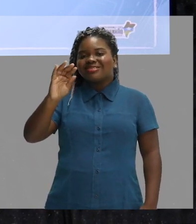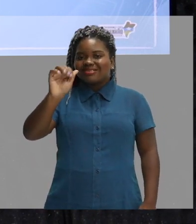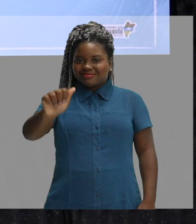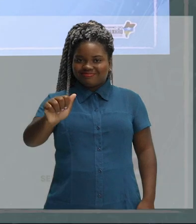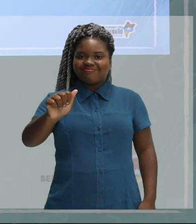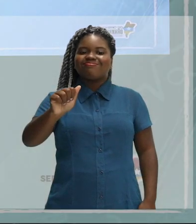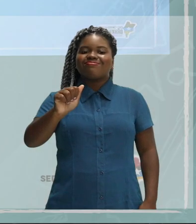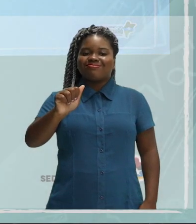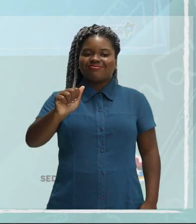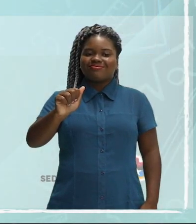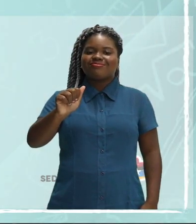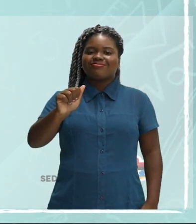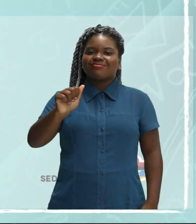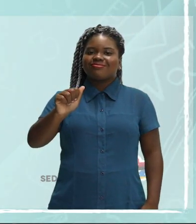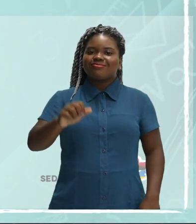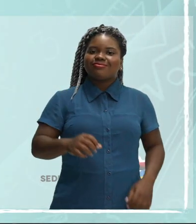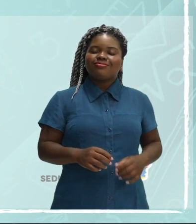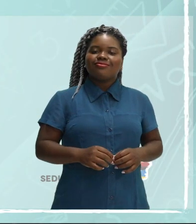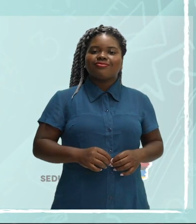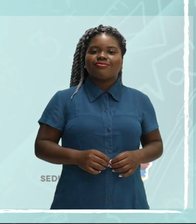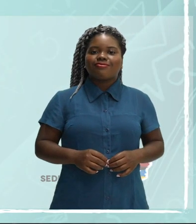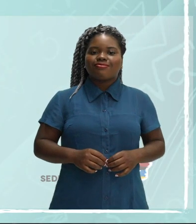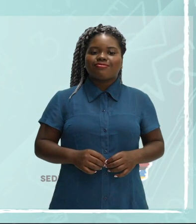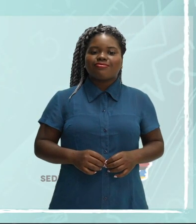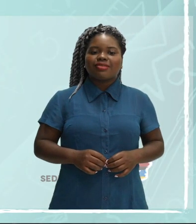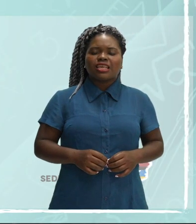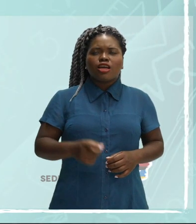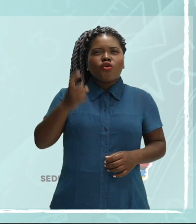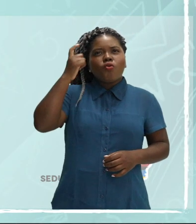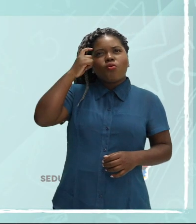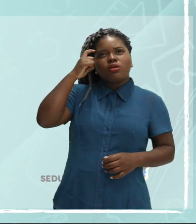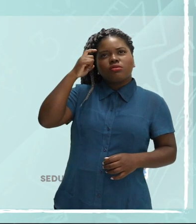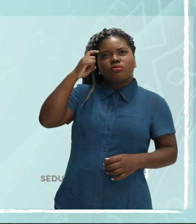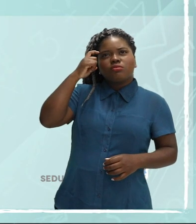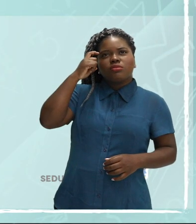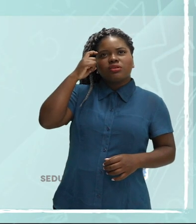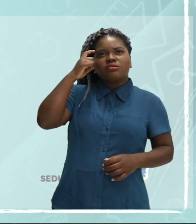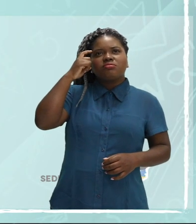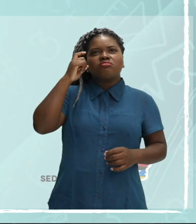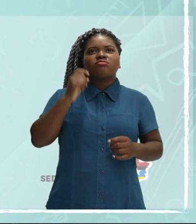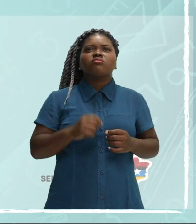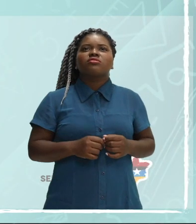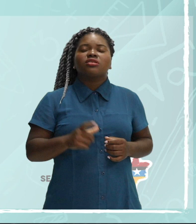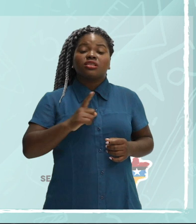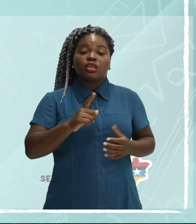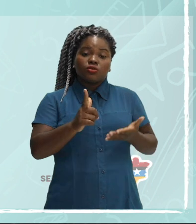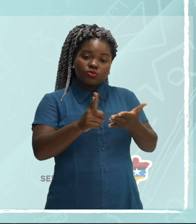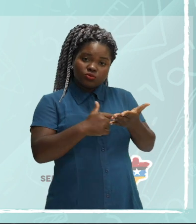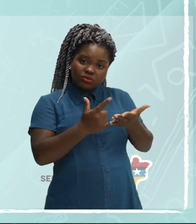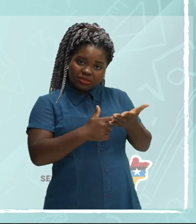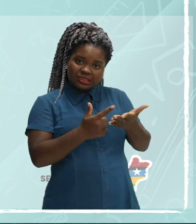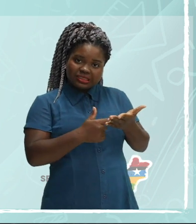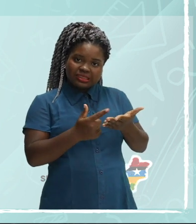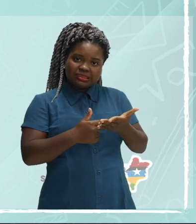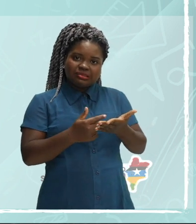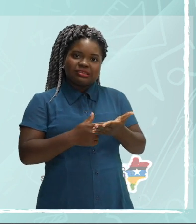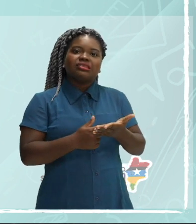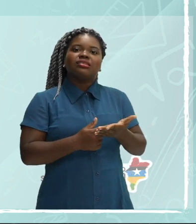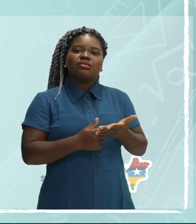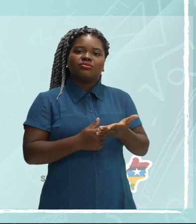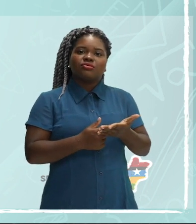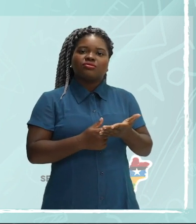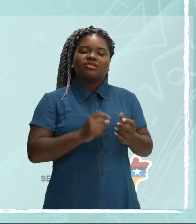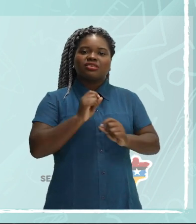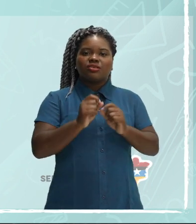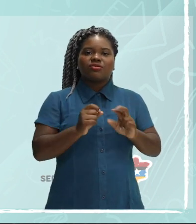junto. Thomas Hobbes e o Estado absolutista. Quando a gente pensa em Thomas Hobbes, existe um livro de referência, uma obra de referência.